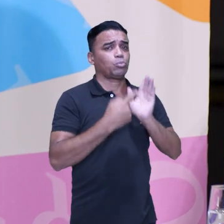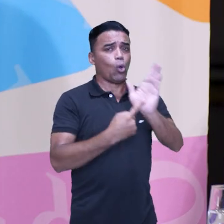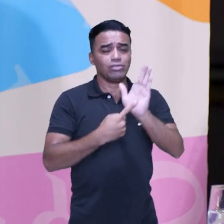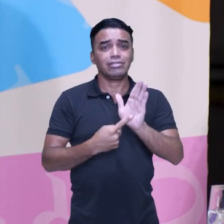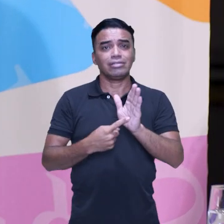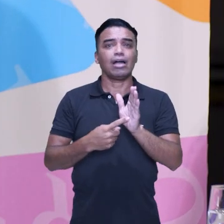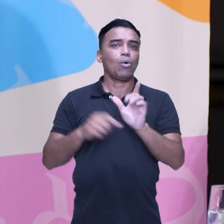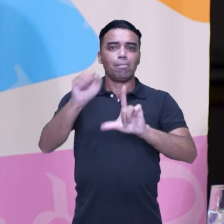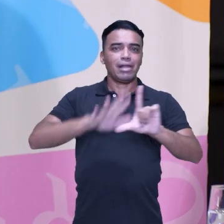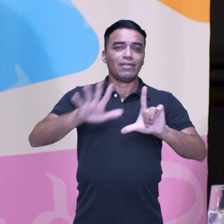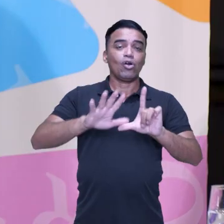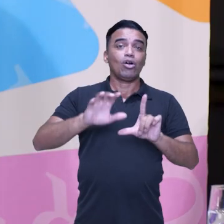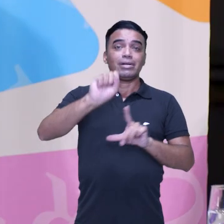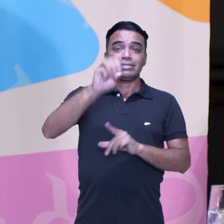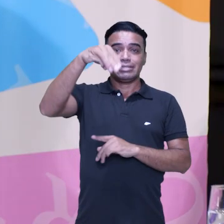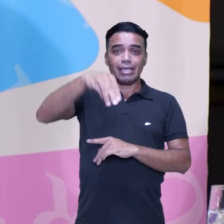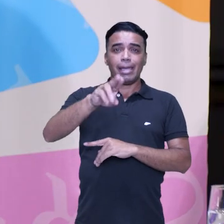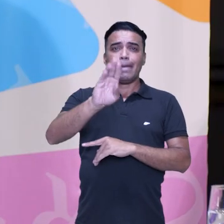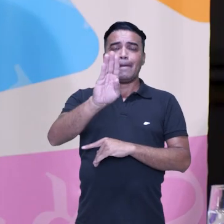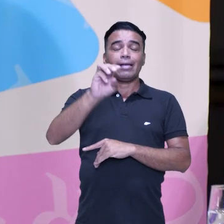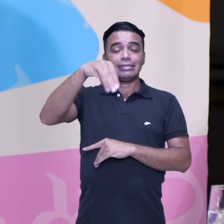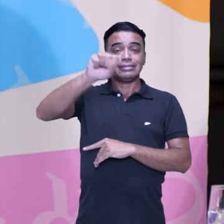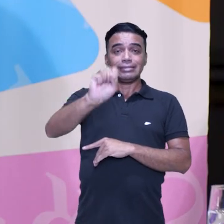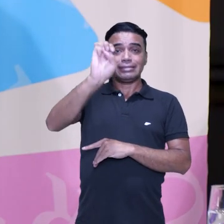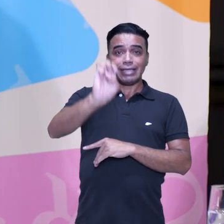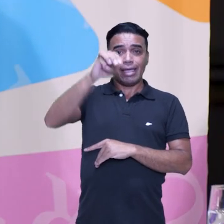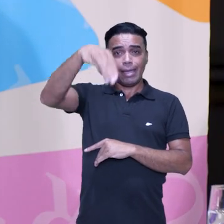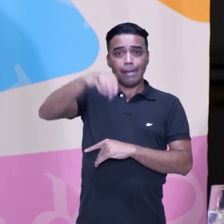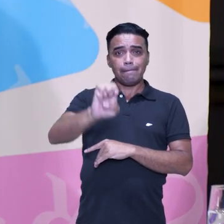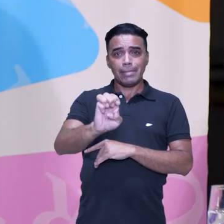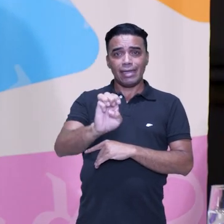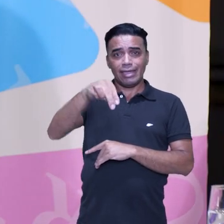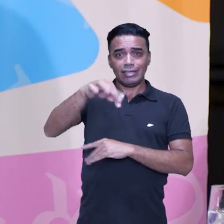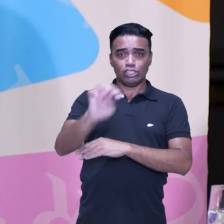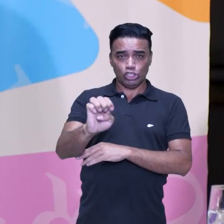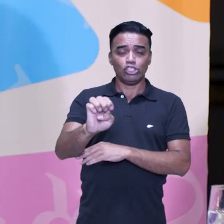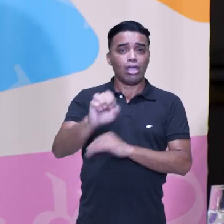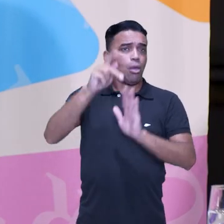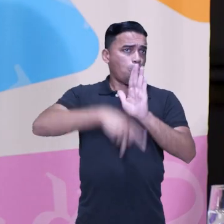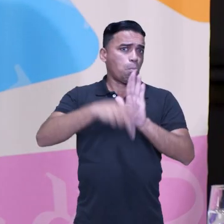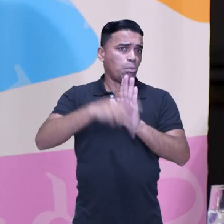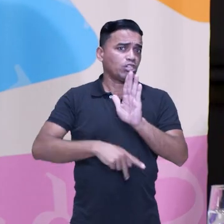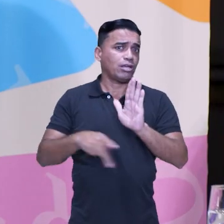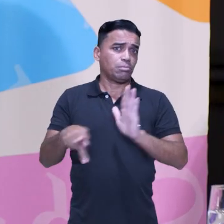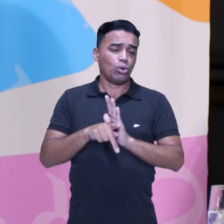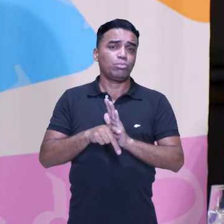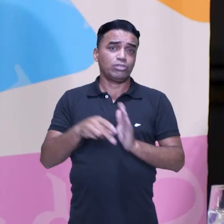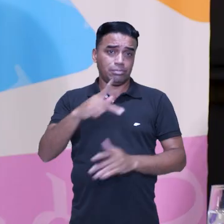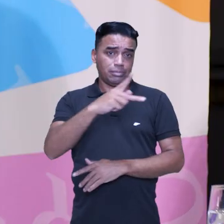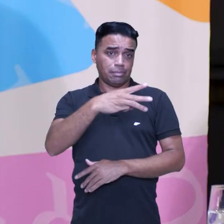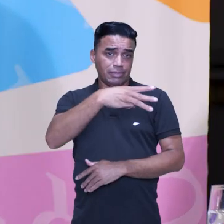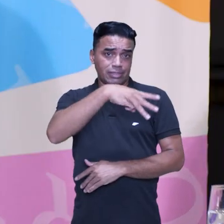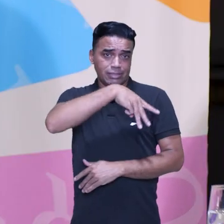Semente, que, só para contextualizar, é um projeto do Ministério Público de